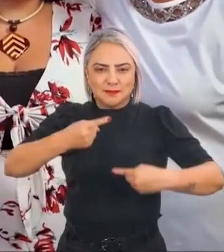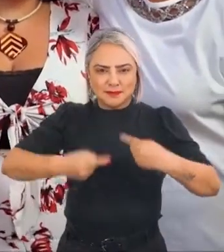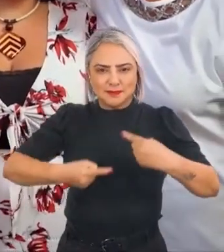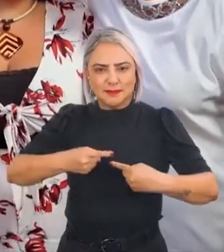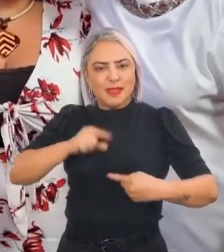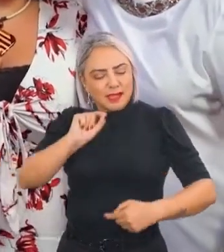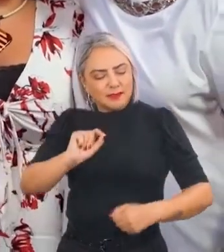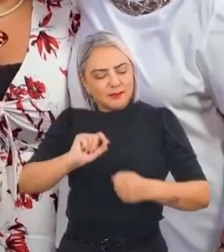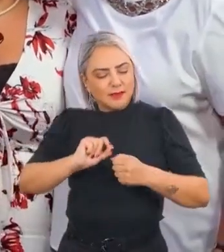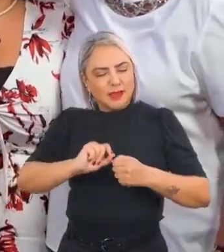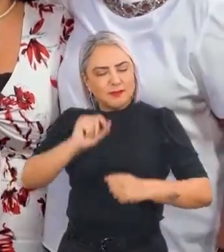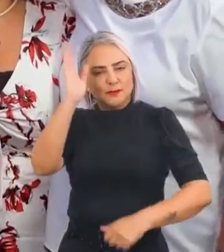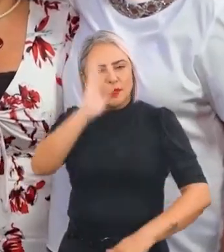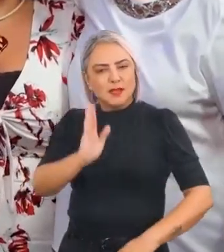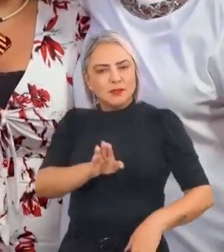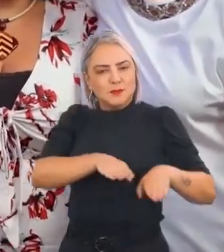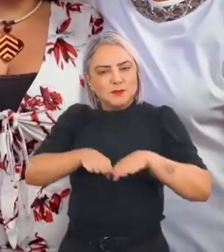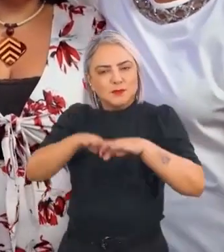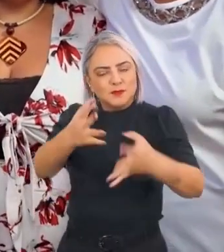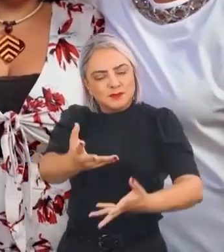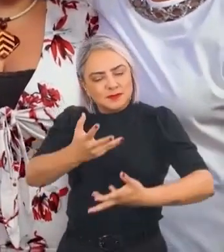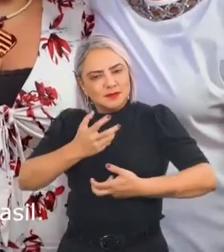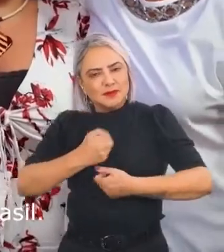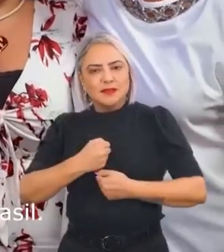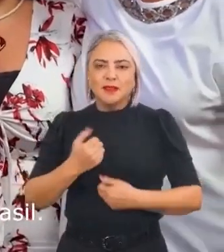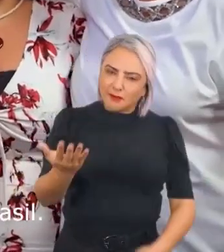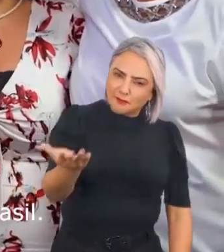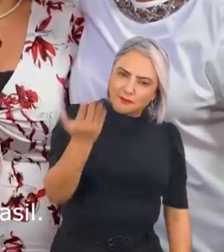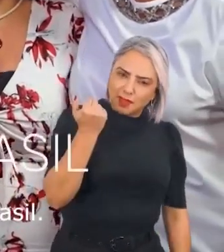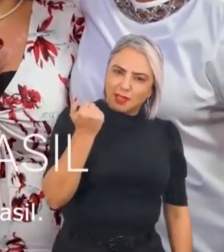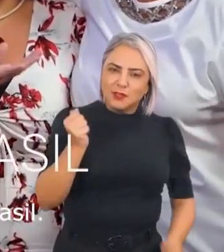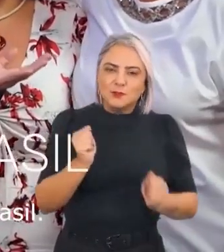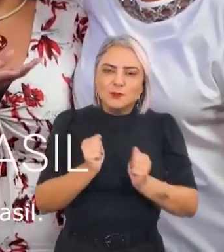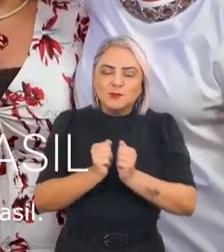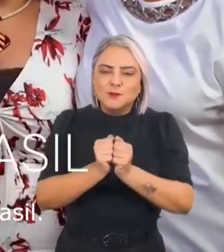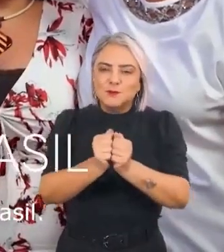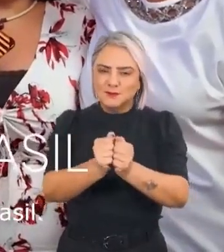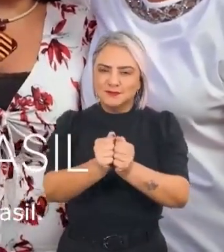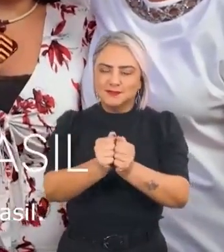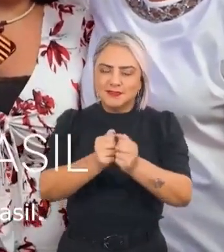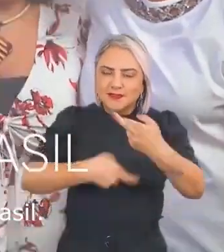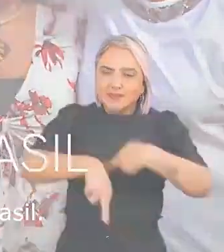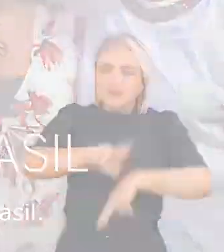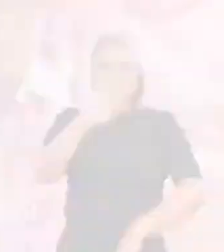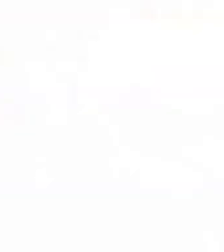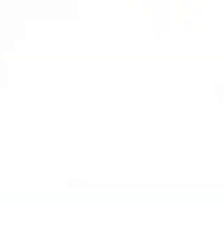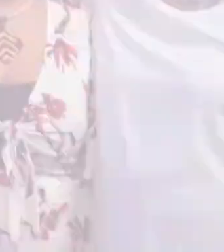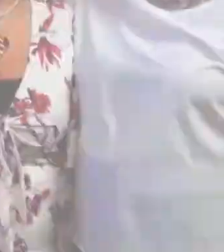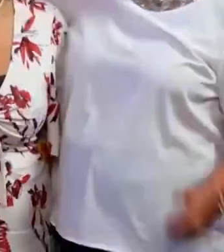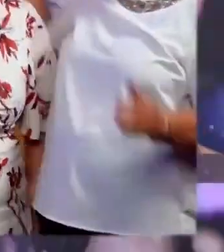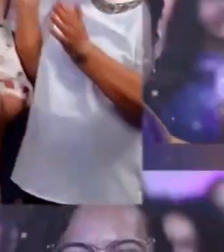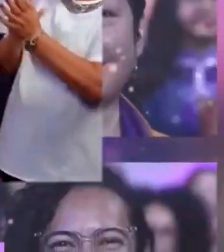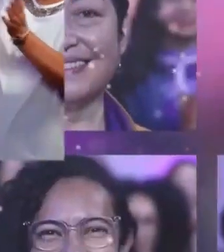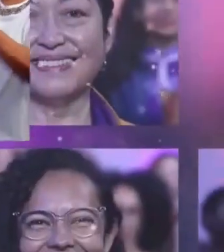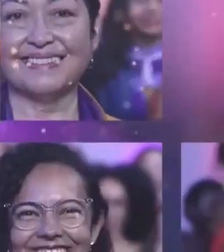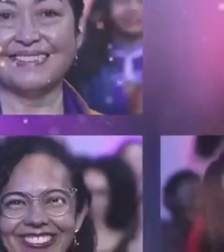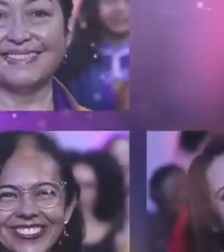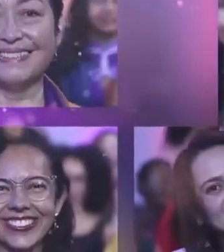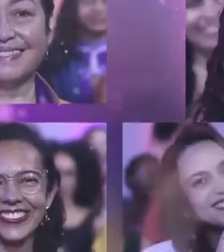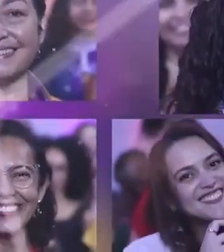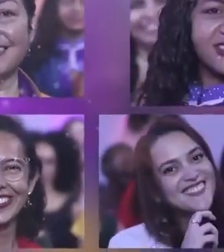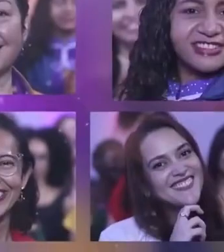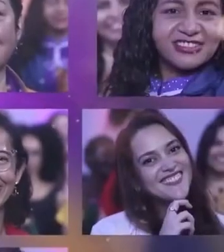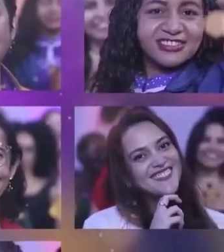política. É assim que faremos um Brasil mais justo e acolhedor. Vem com a gente, vamos juntas reconstruir o Brasil.